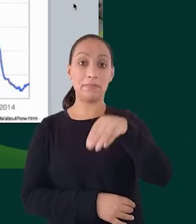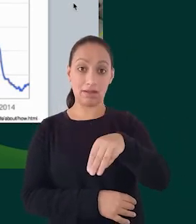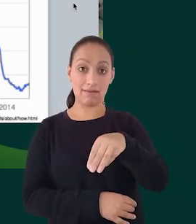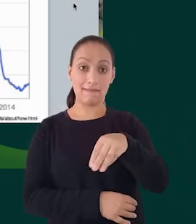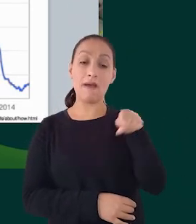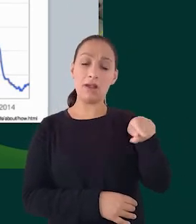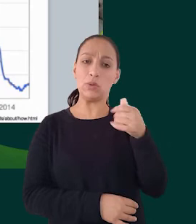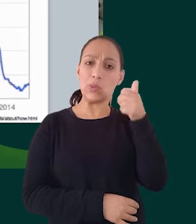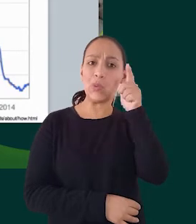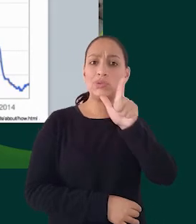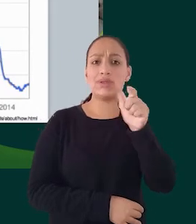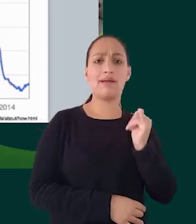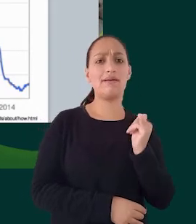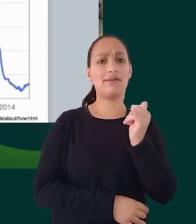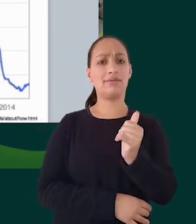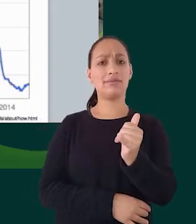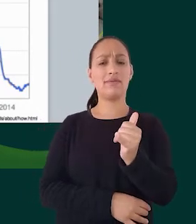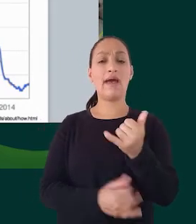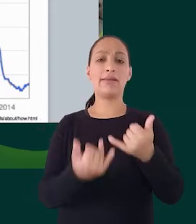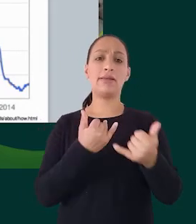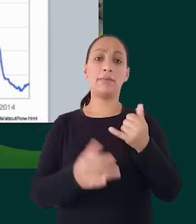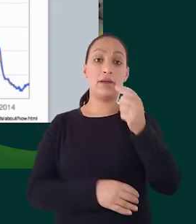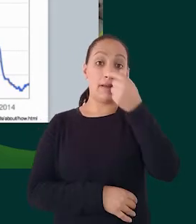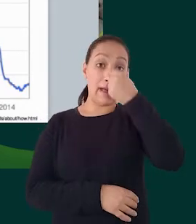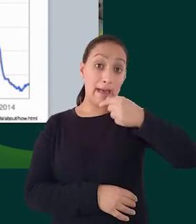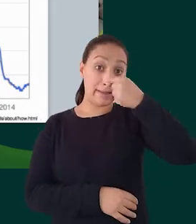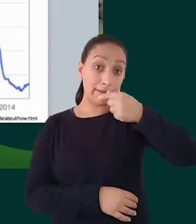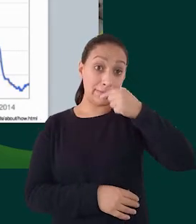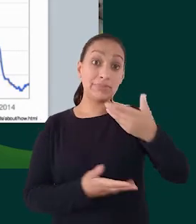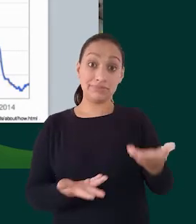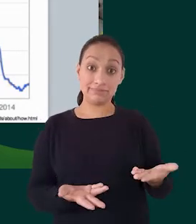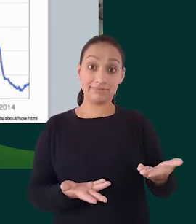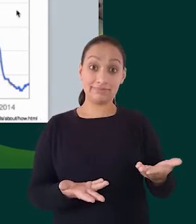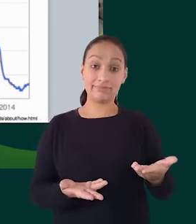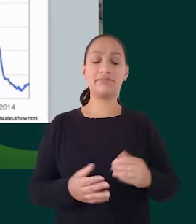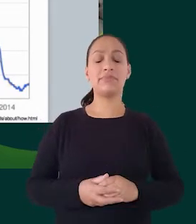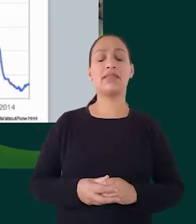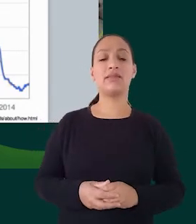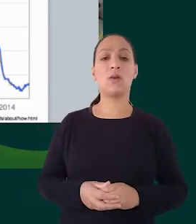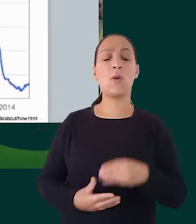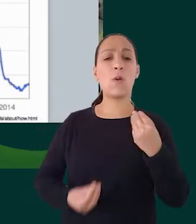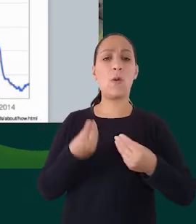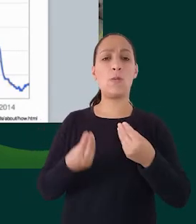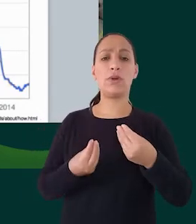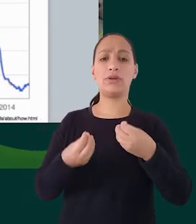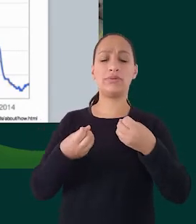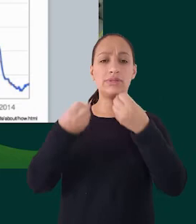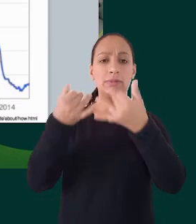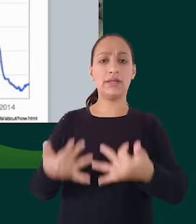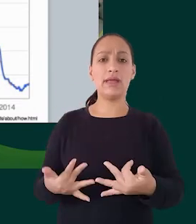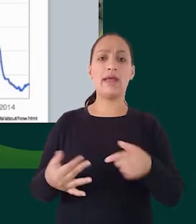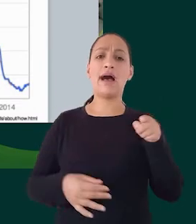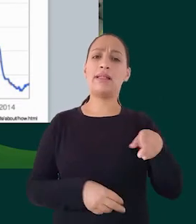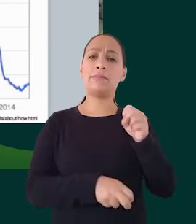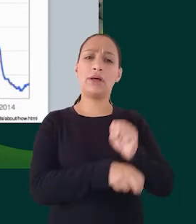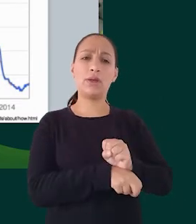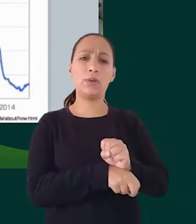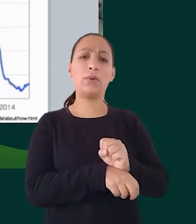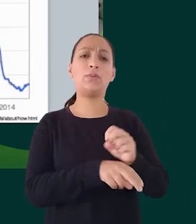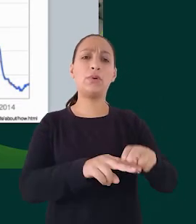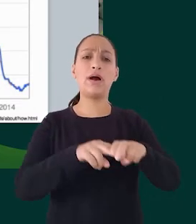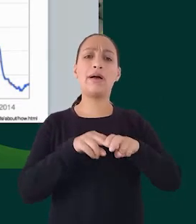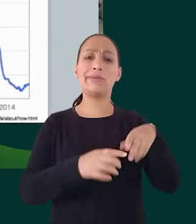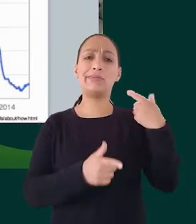predizer a gripe, por exemplo, né? Mas aqui, como eu comentei, ele acabou sendo descontinuado por causa